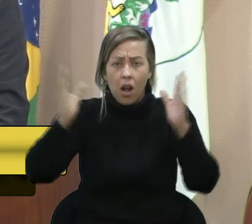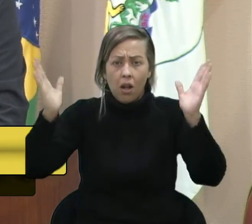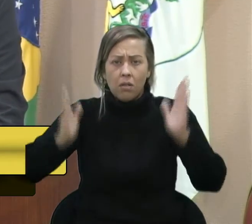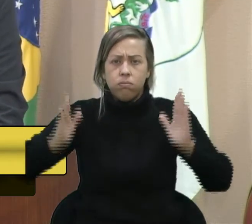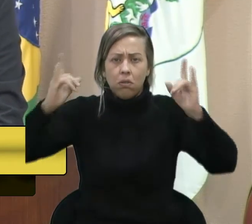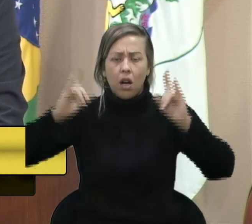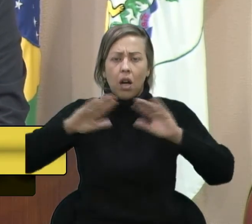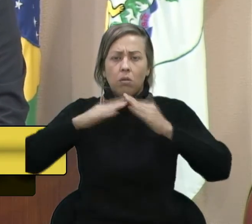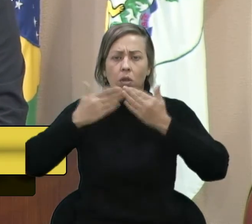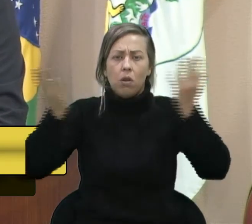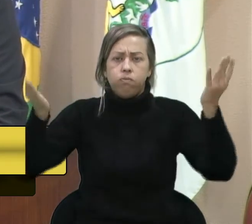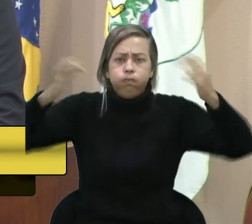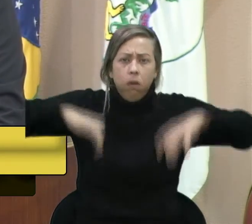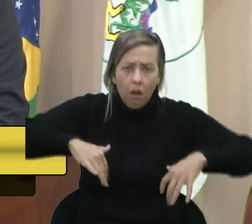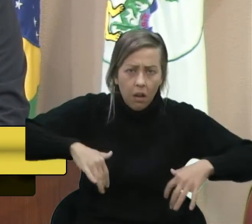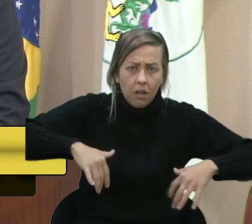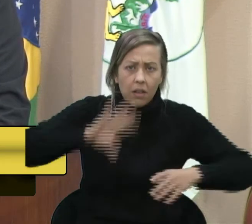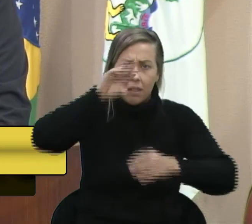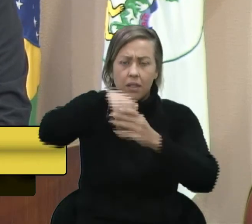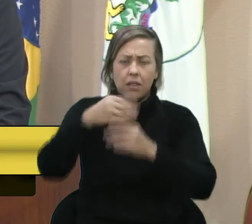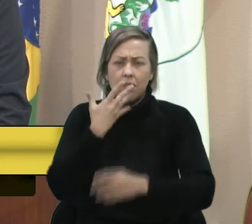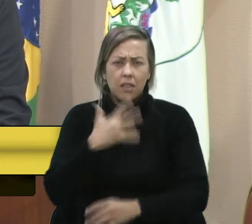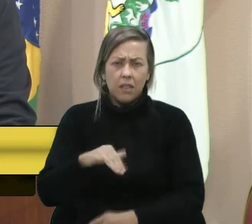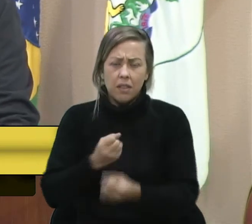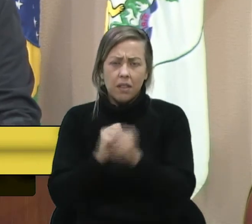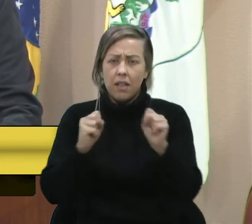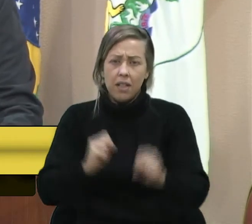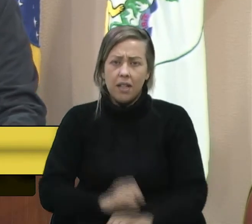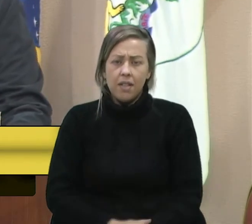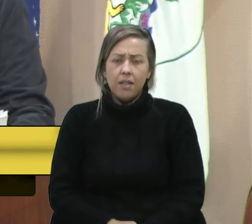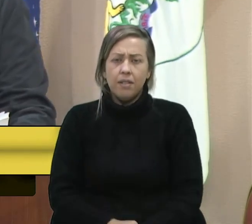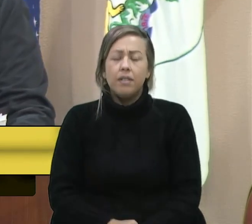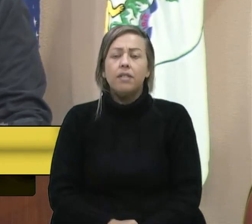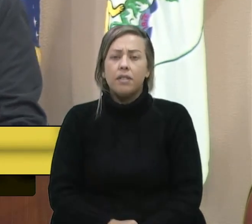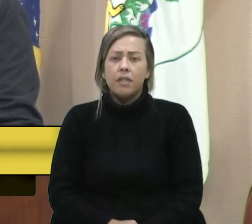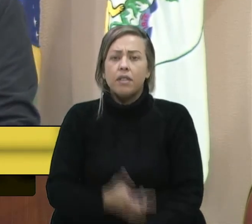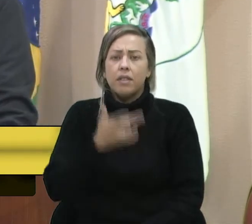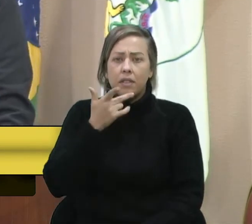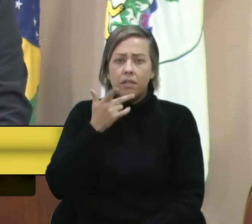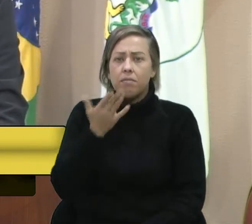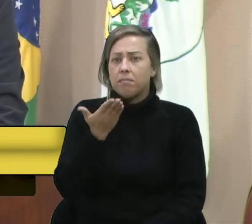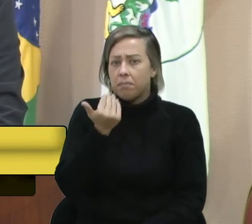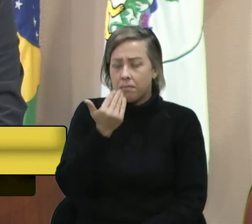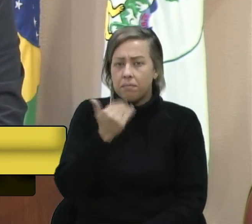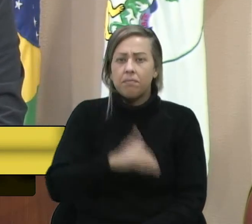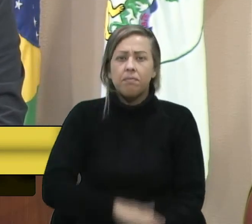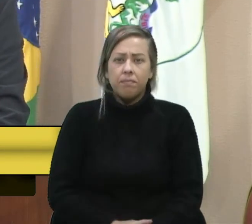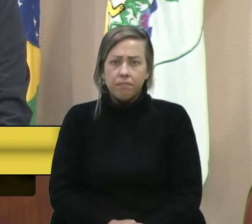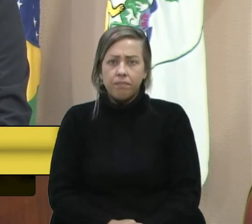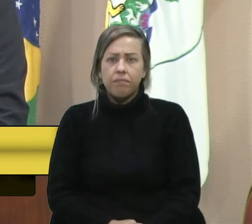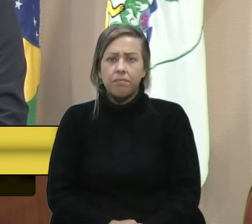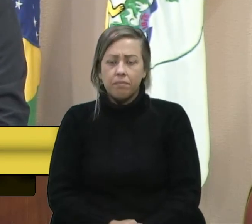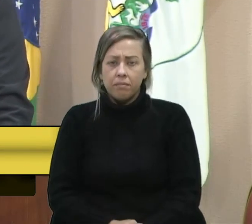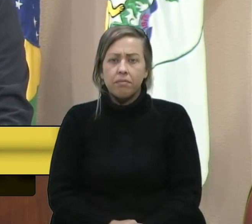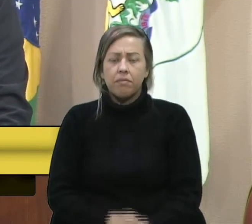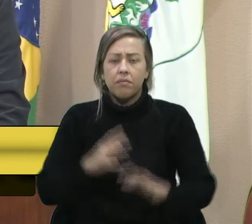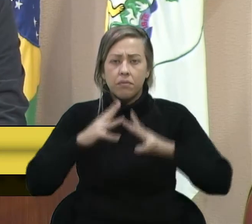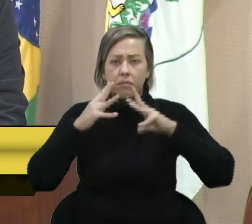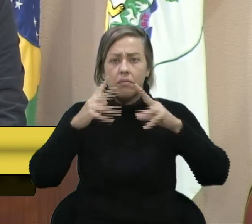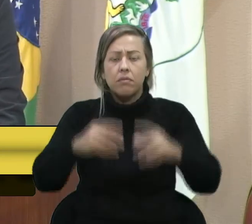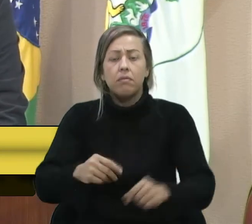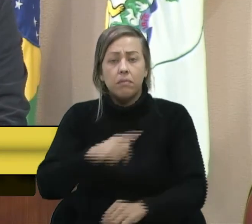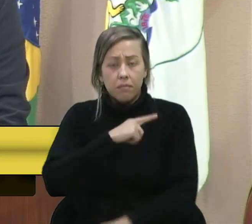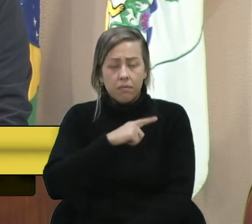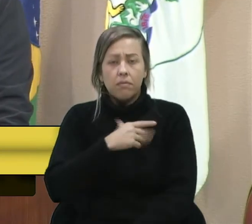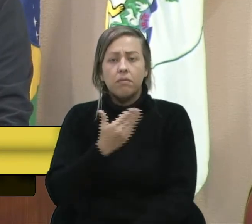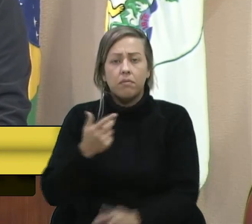estamos colocando nossas crianças dentro. Né? E aí a gente fala de comida. Comida tem que ser boa, concordo com o senhor, mas a gente tem